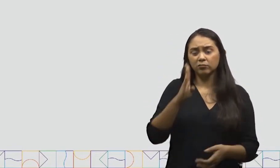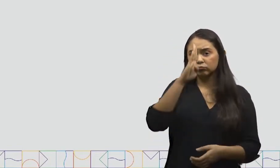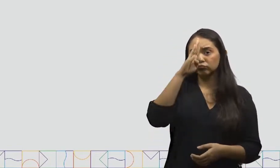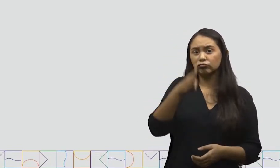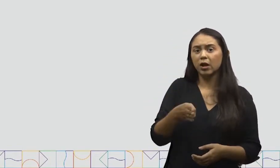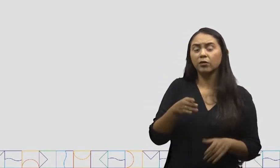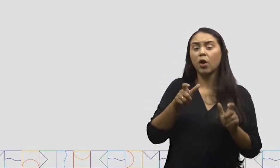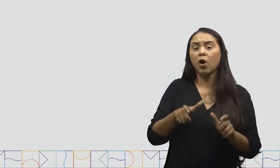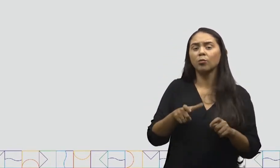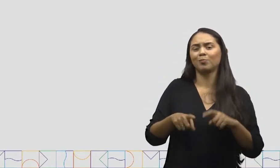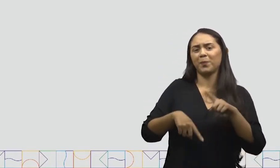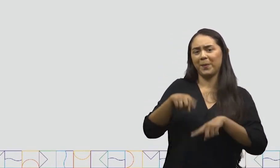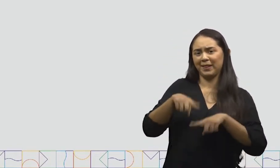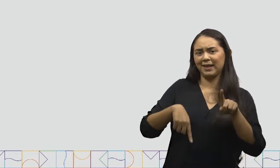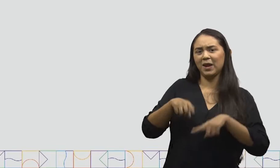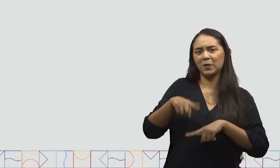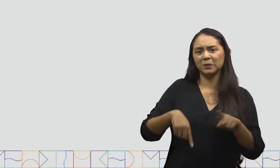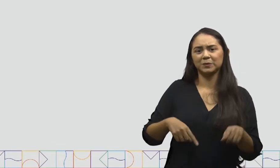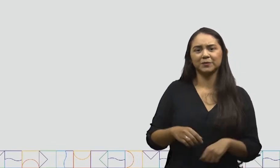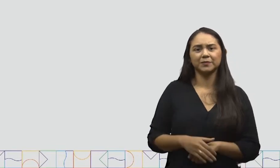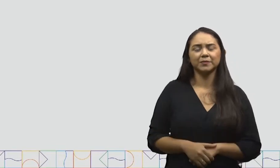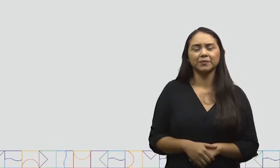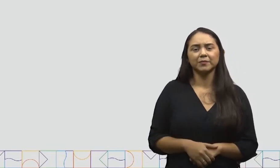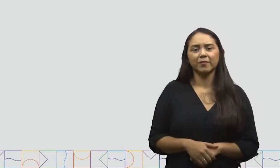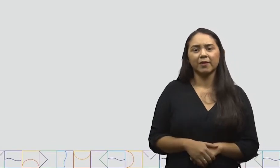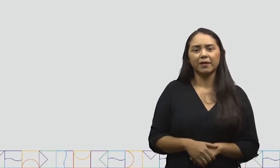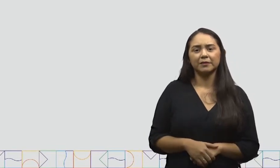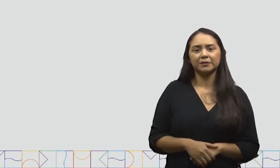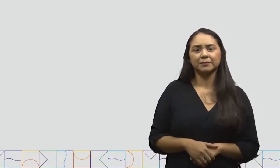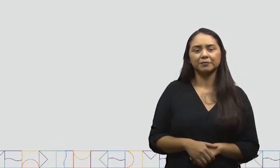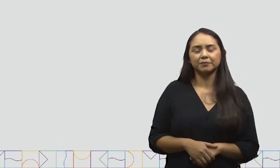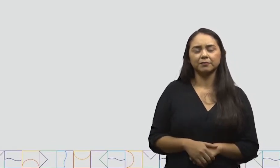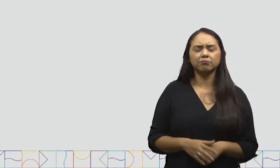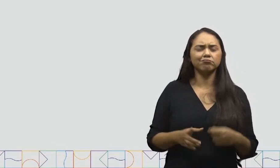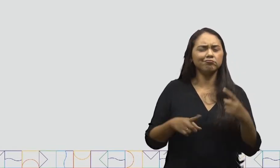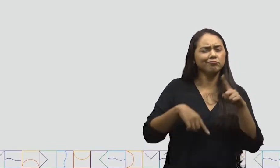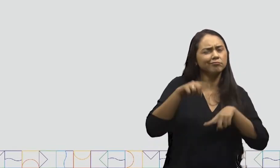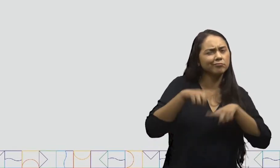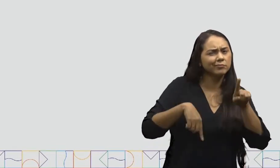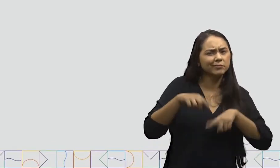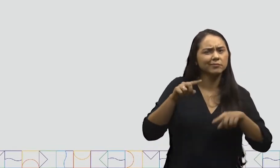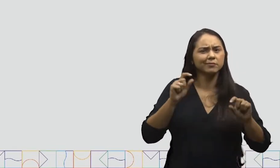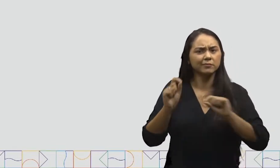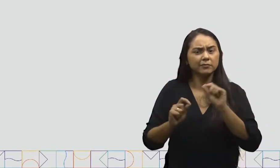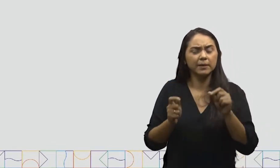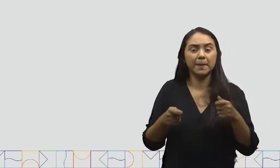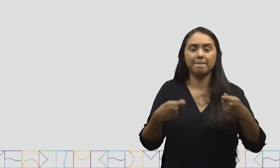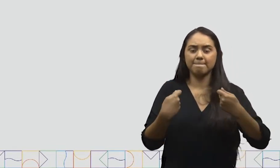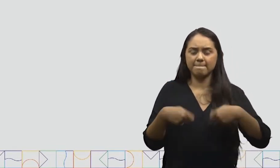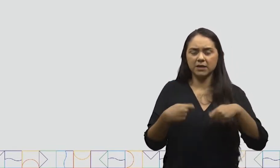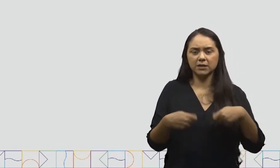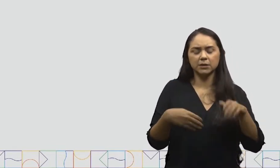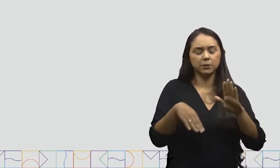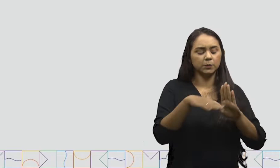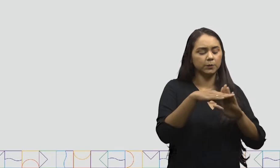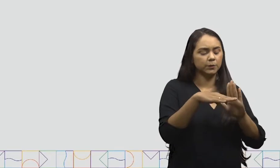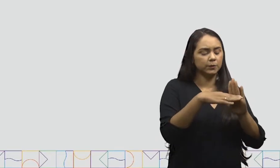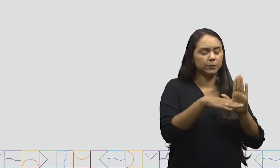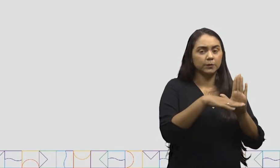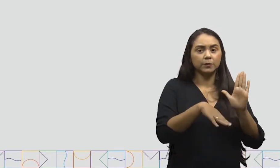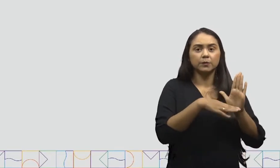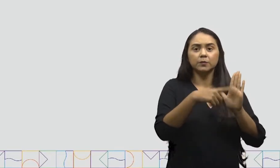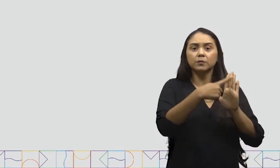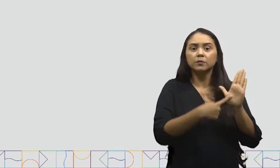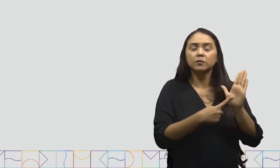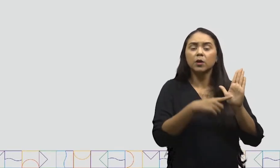diretamente aos materiais e instruções. Material. devemos listar os itens